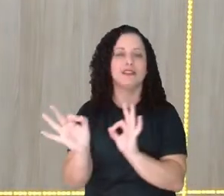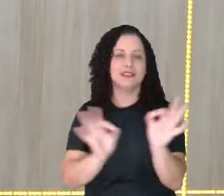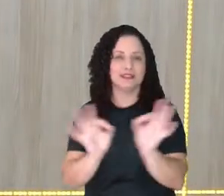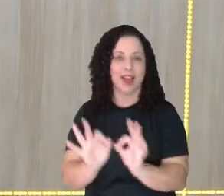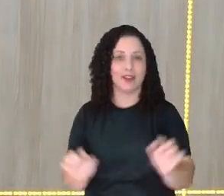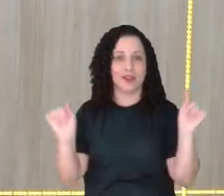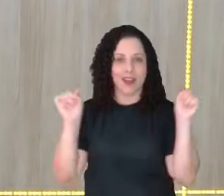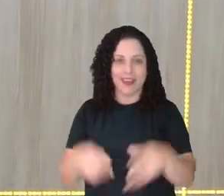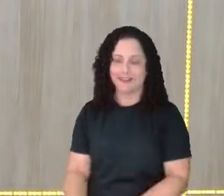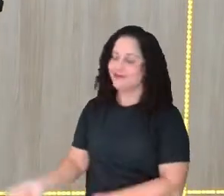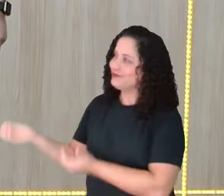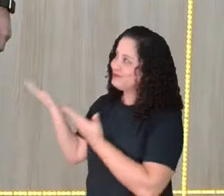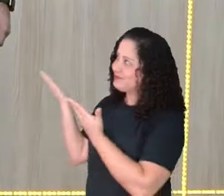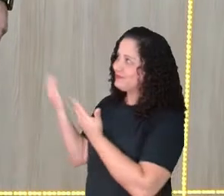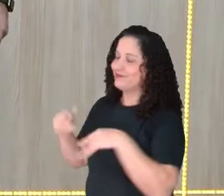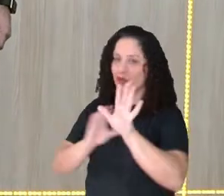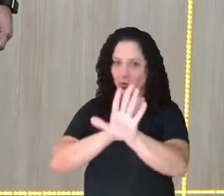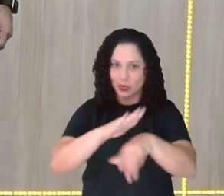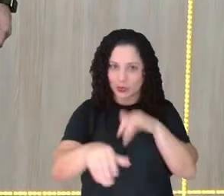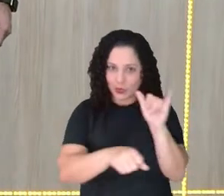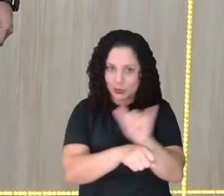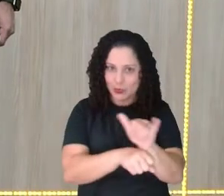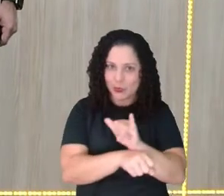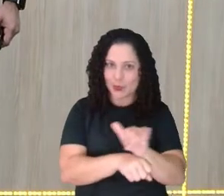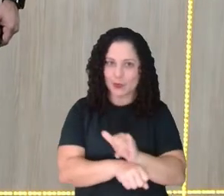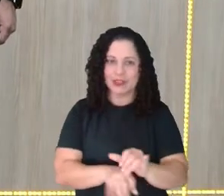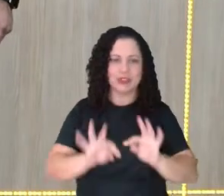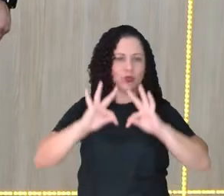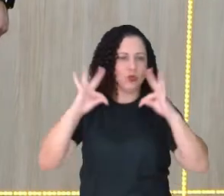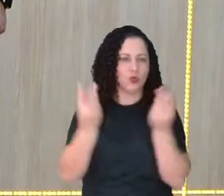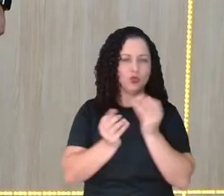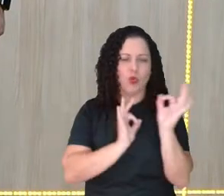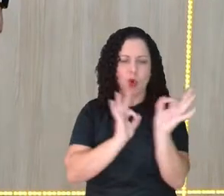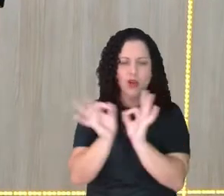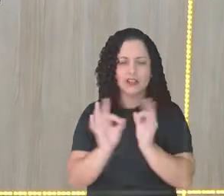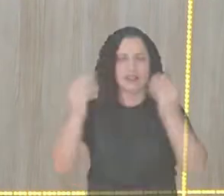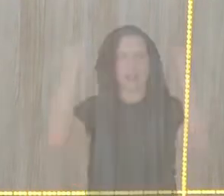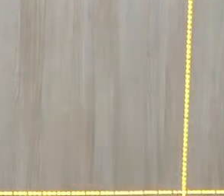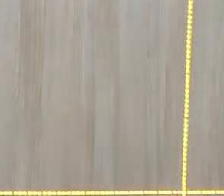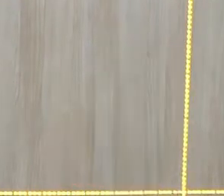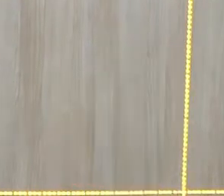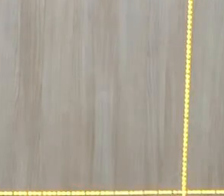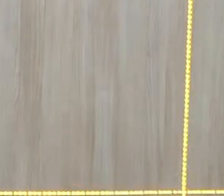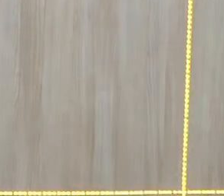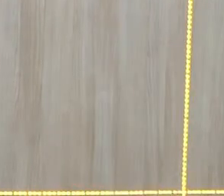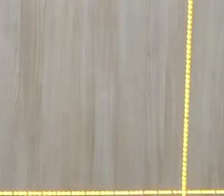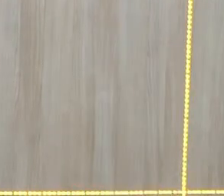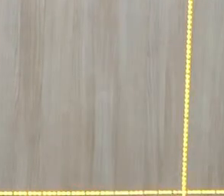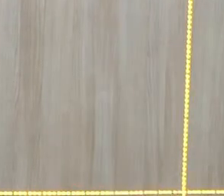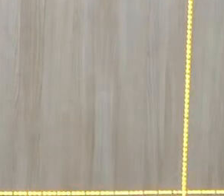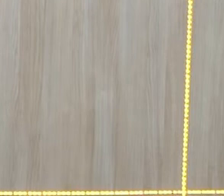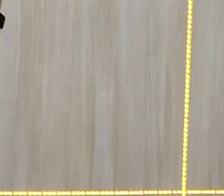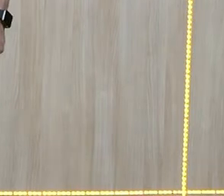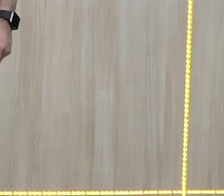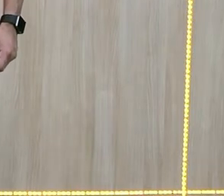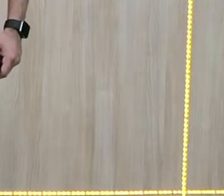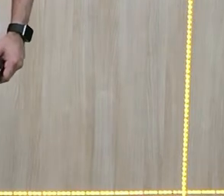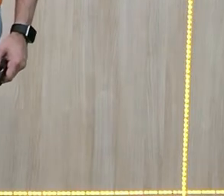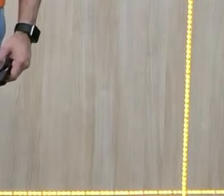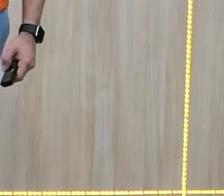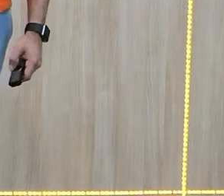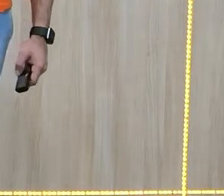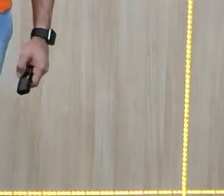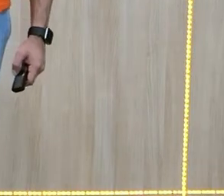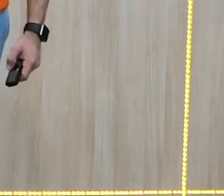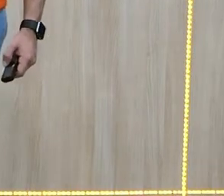canal no YouTube. Lá está tudo separado, tudo organizado, bem bonitinho, para que você encontre nossas aulas de forma